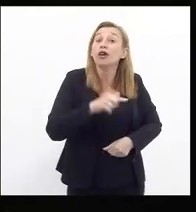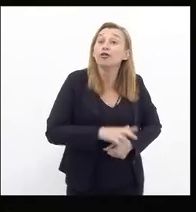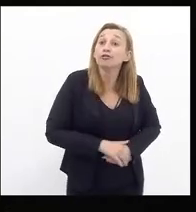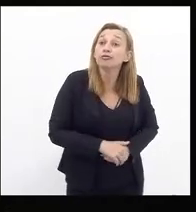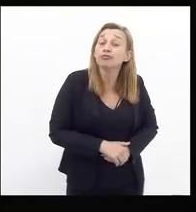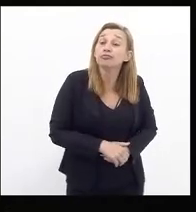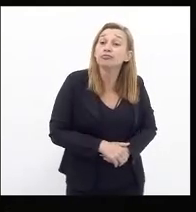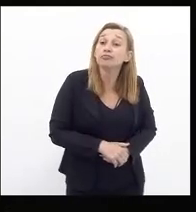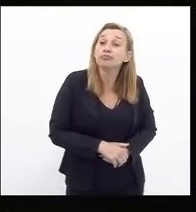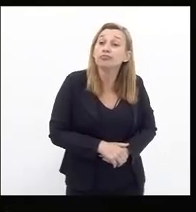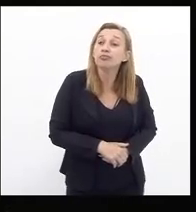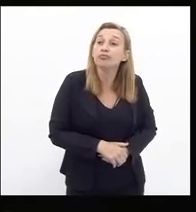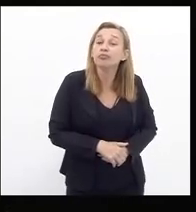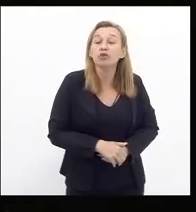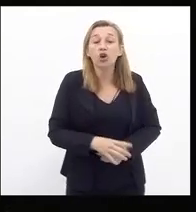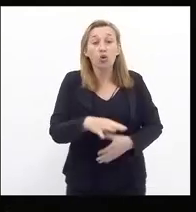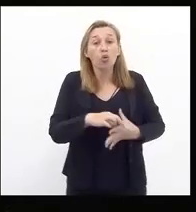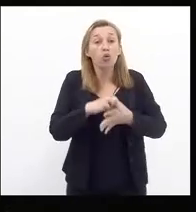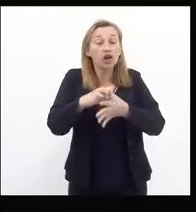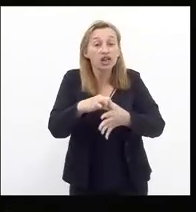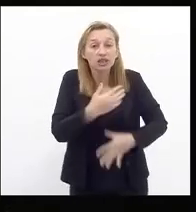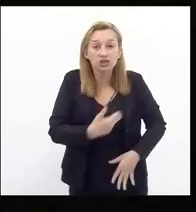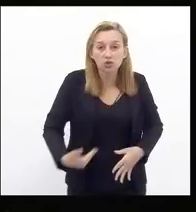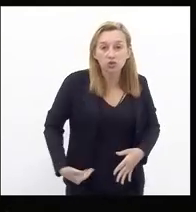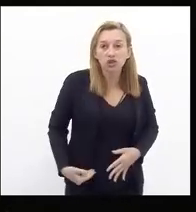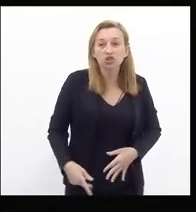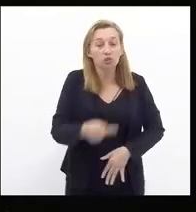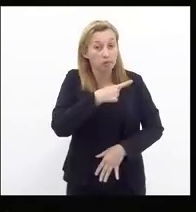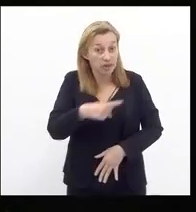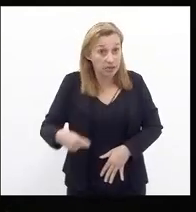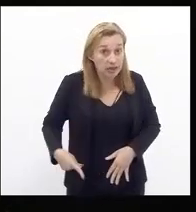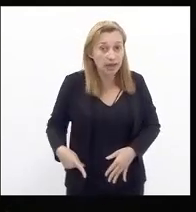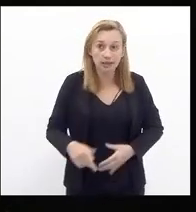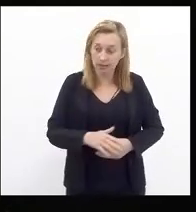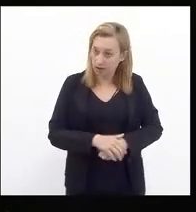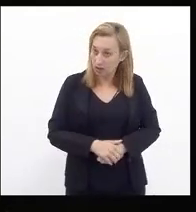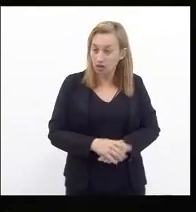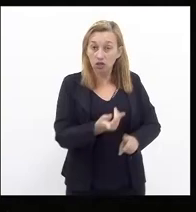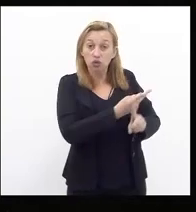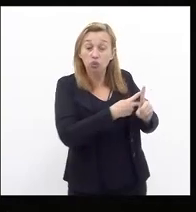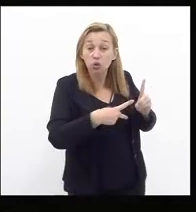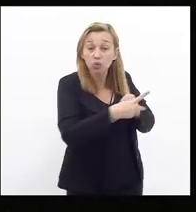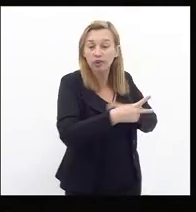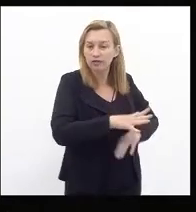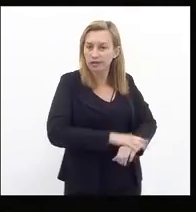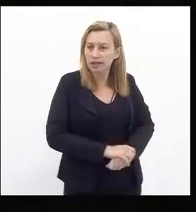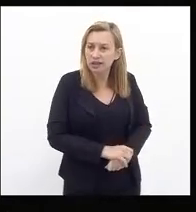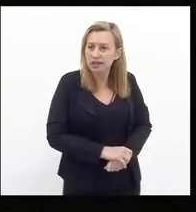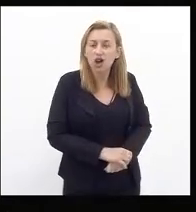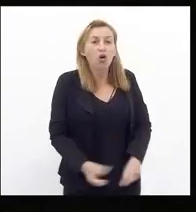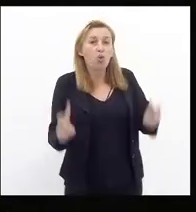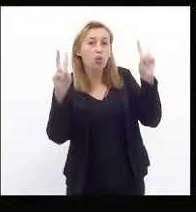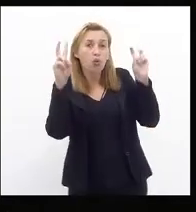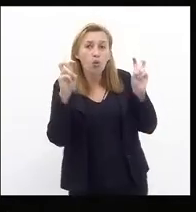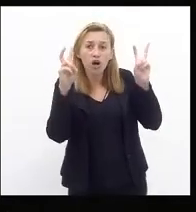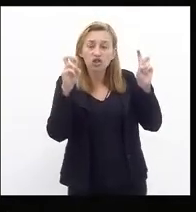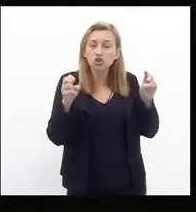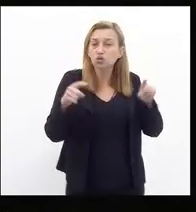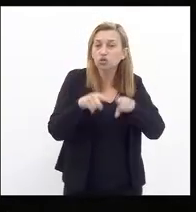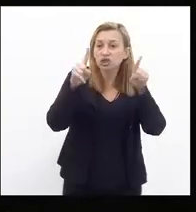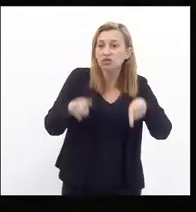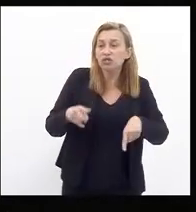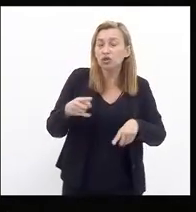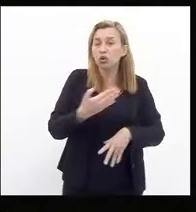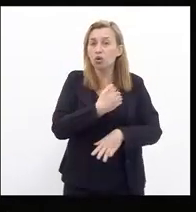com o líder do governo com presidente do Rio previdência a questão dos